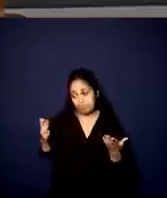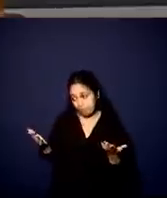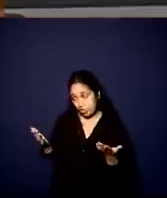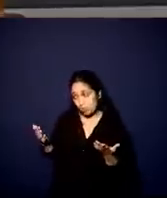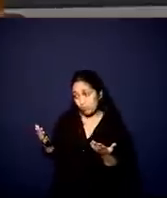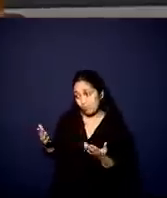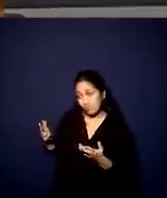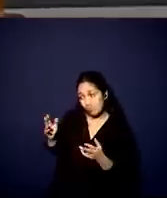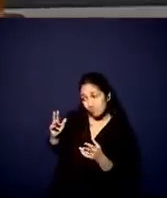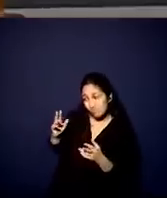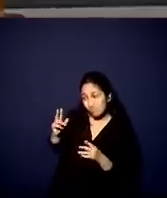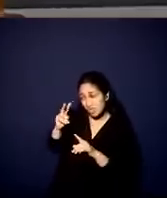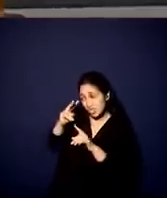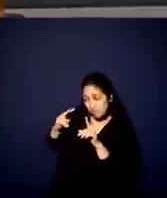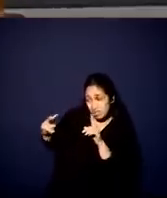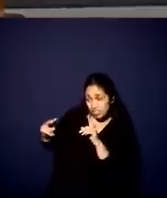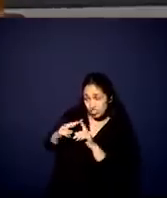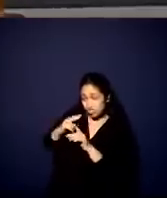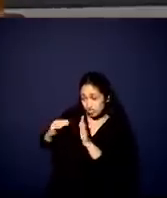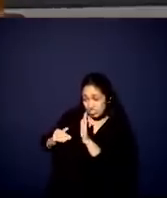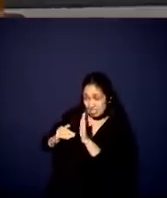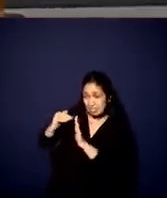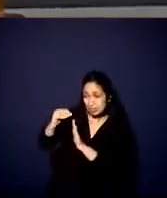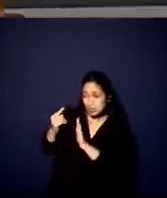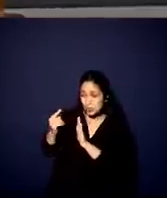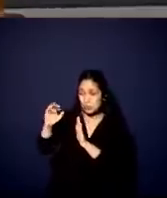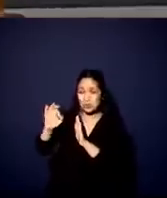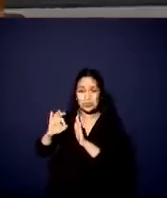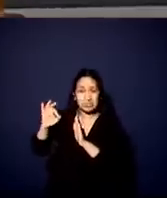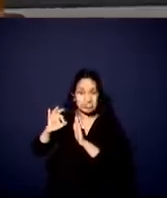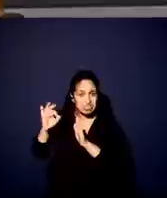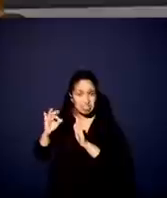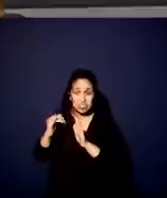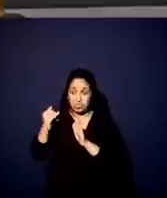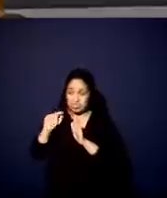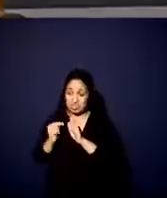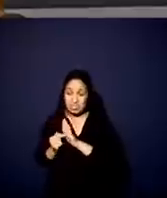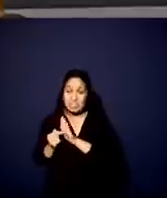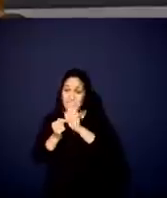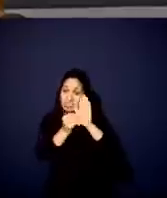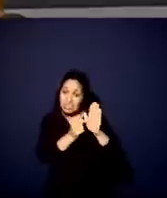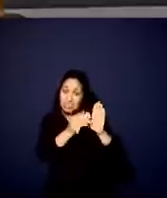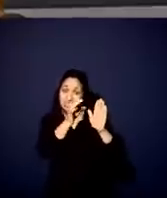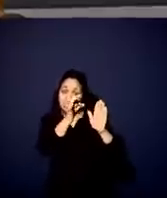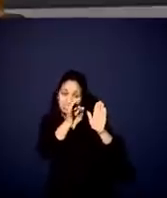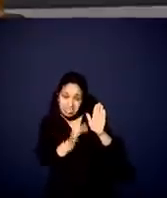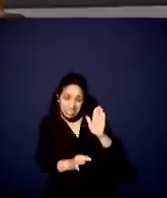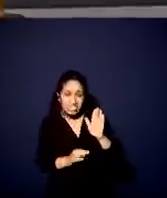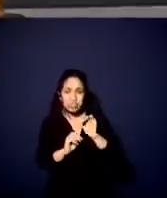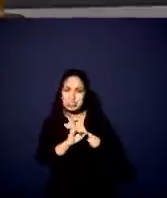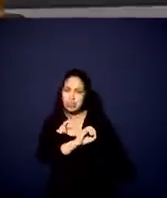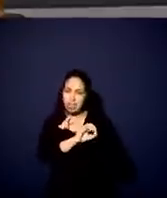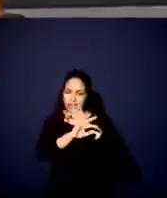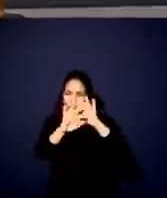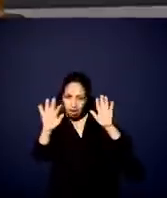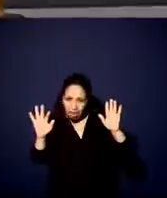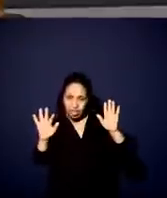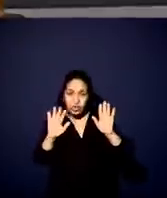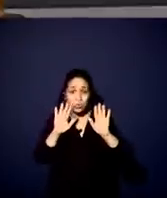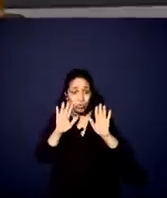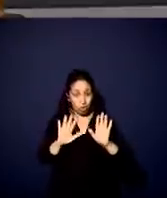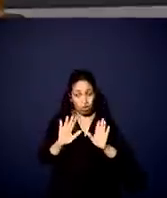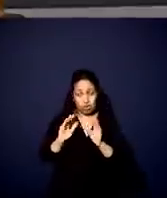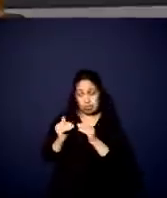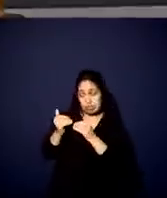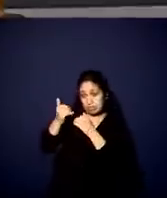um por cento com juro alto se sinalizações adequada se a gente mostra de uma forma muito clara que haverá